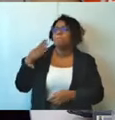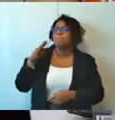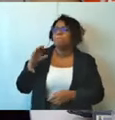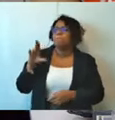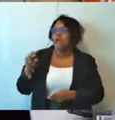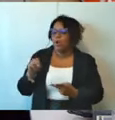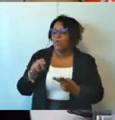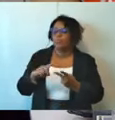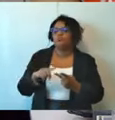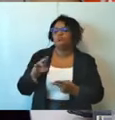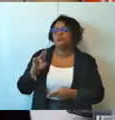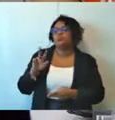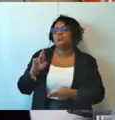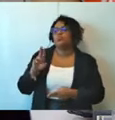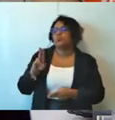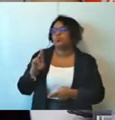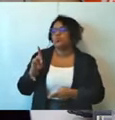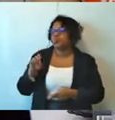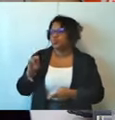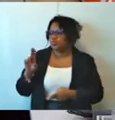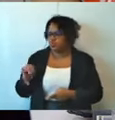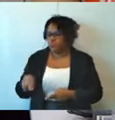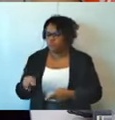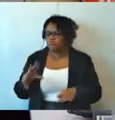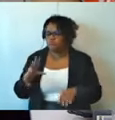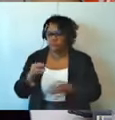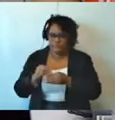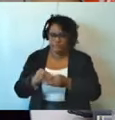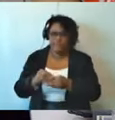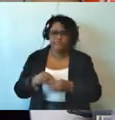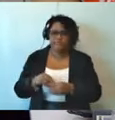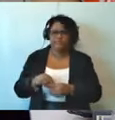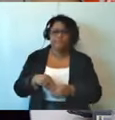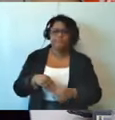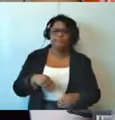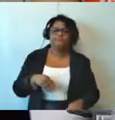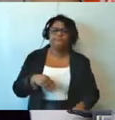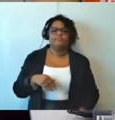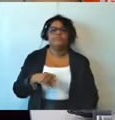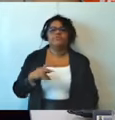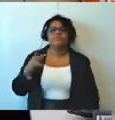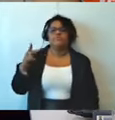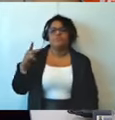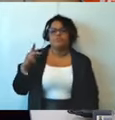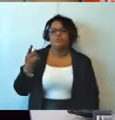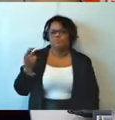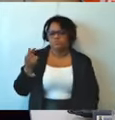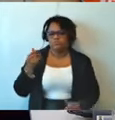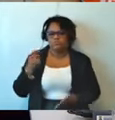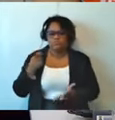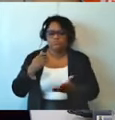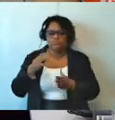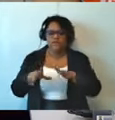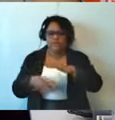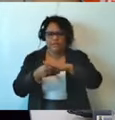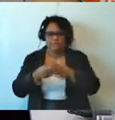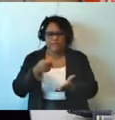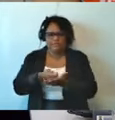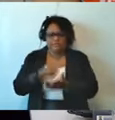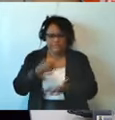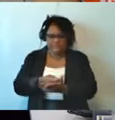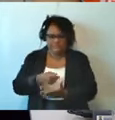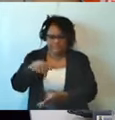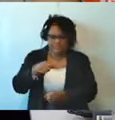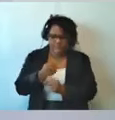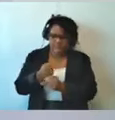um complemento. Pelo que eu entendi, o seu recurso é emenda impositiva, então tem que obrigatoriamente ter executado esse ano.